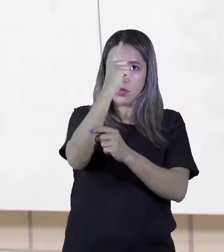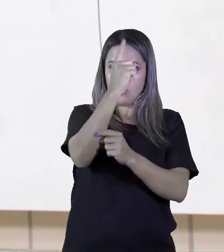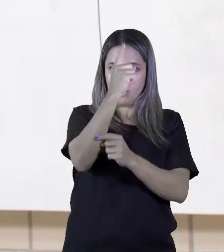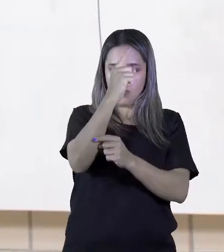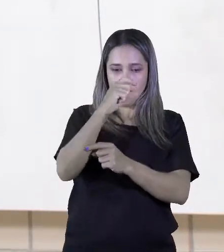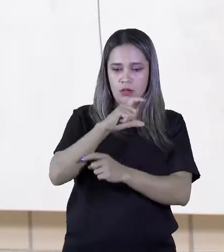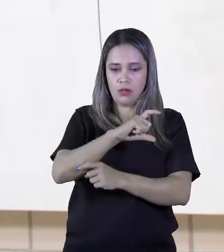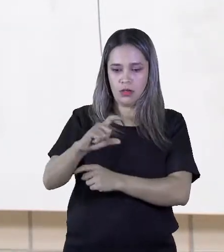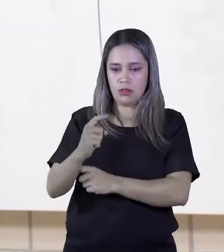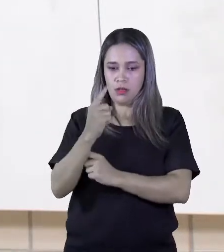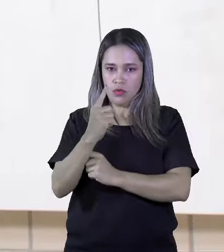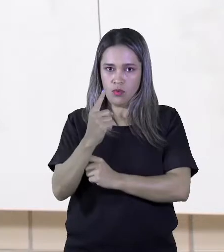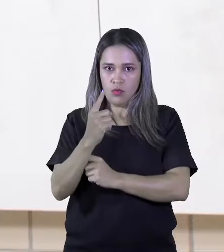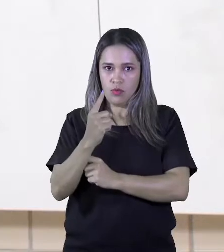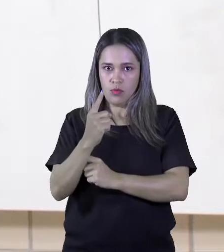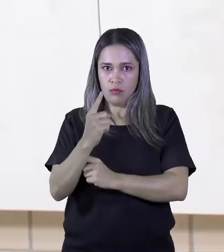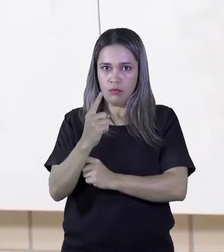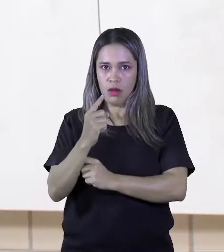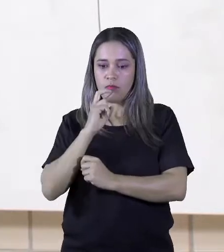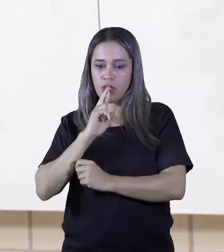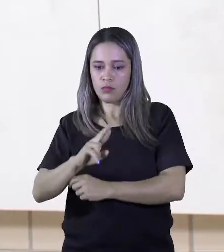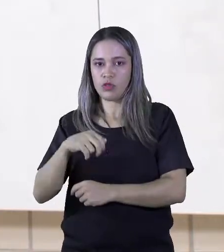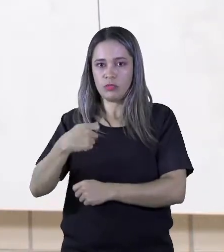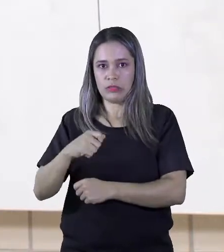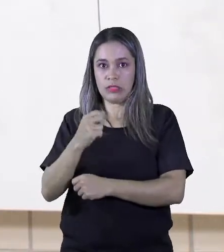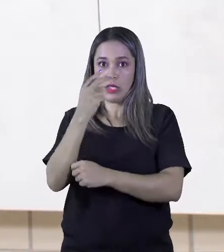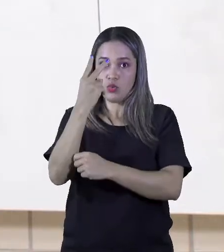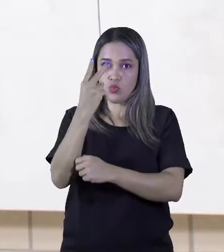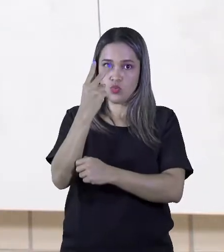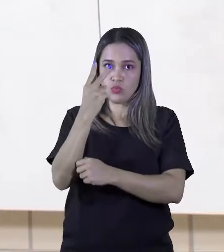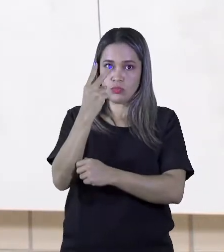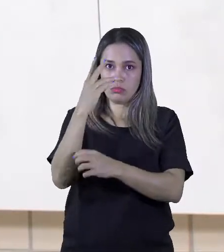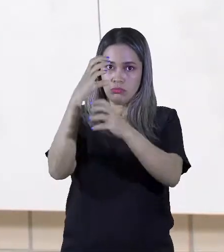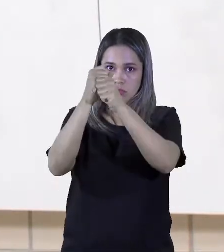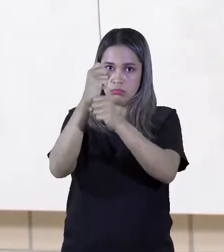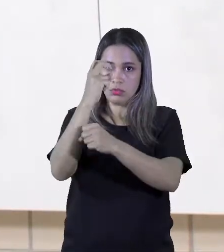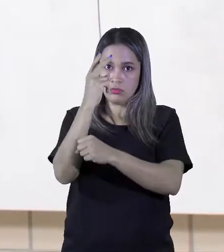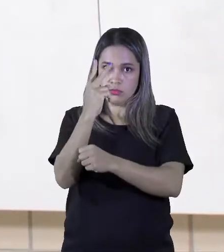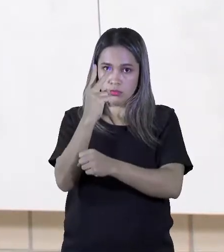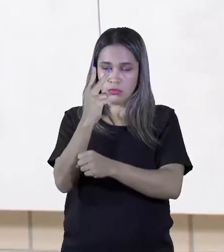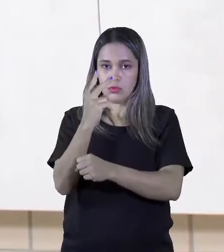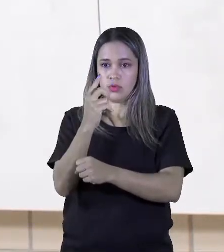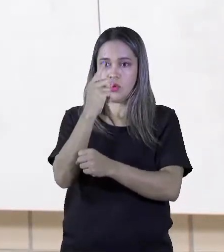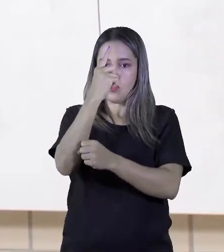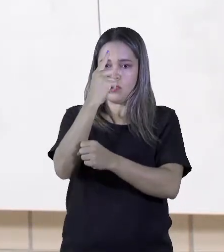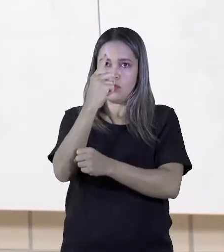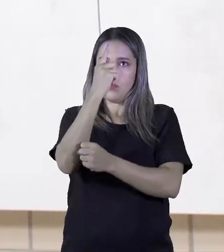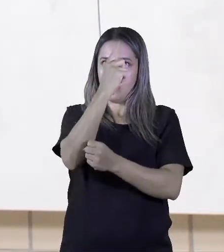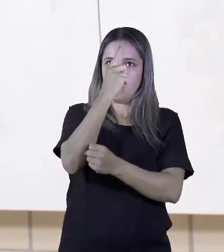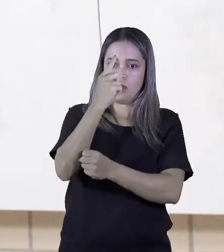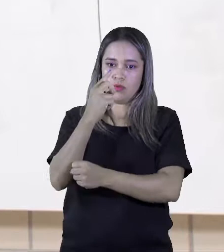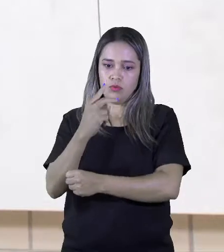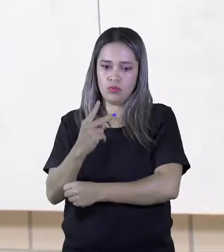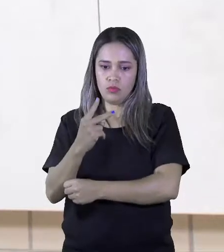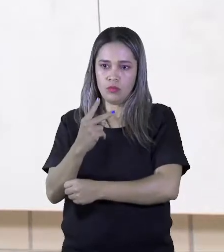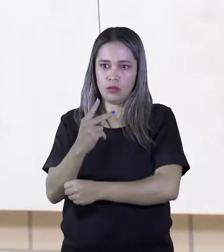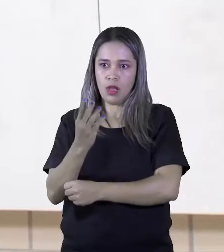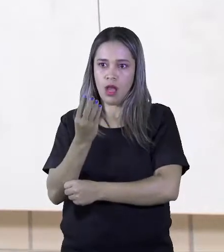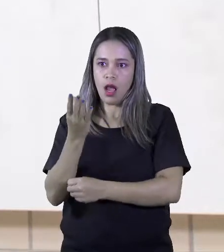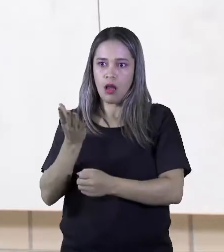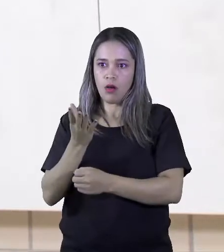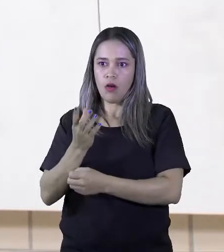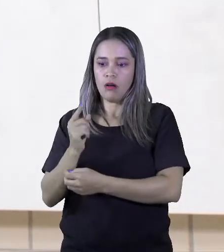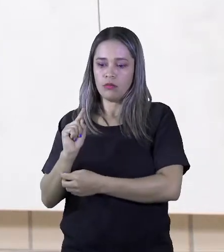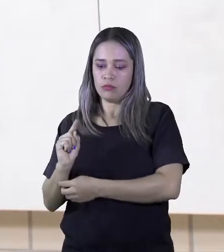a minha resposta vai ter que ter duas casas após a vírgula. Então, eu vou contar aqui, ó, 1, 2, acrescento